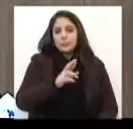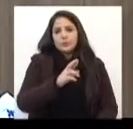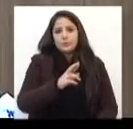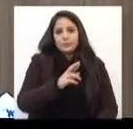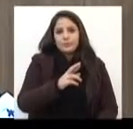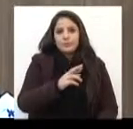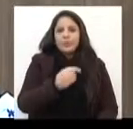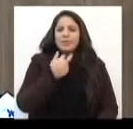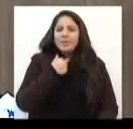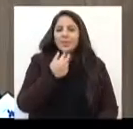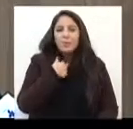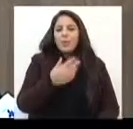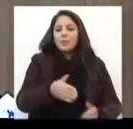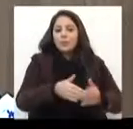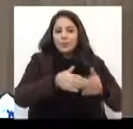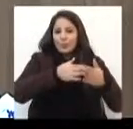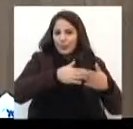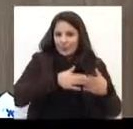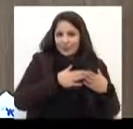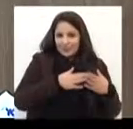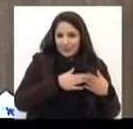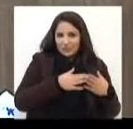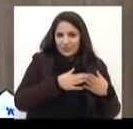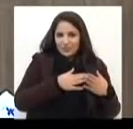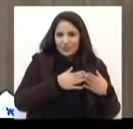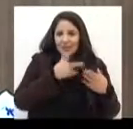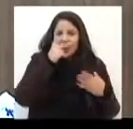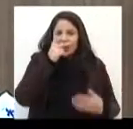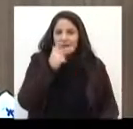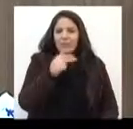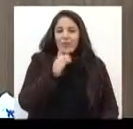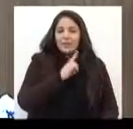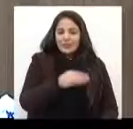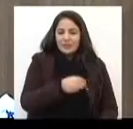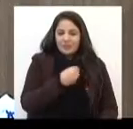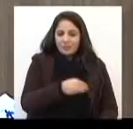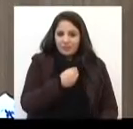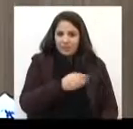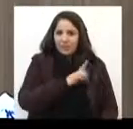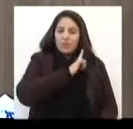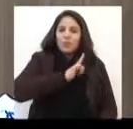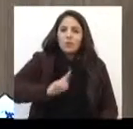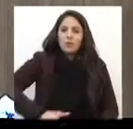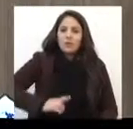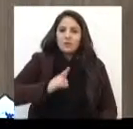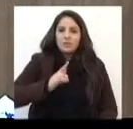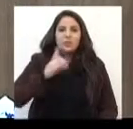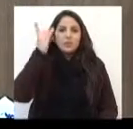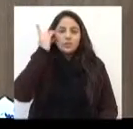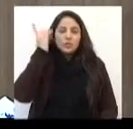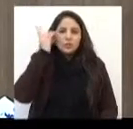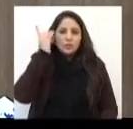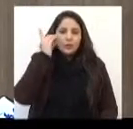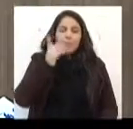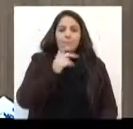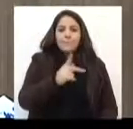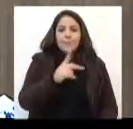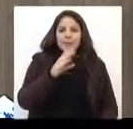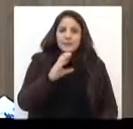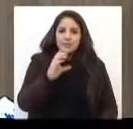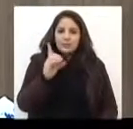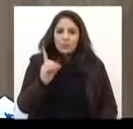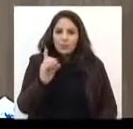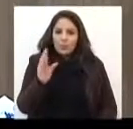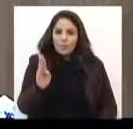não posso admitir uma defesa e ao mesmo tempo que existe uma defesa do governo Dilma pelo PCdoB e pelo PT,